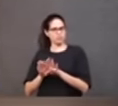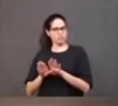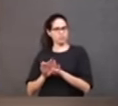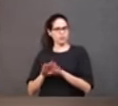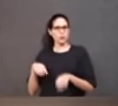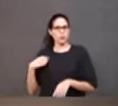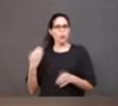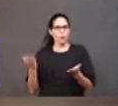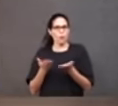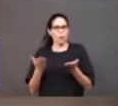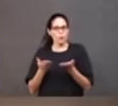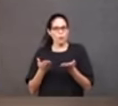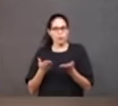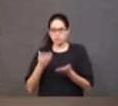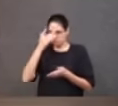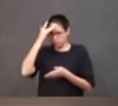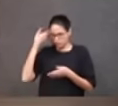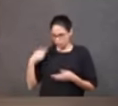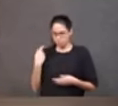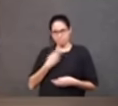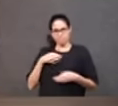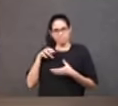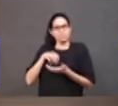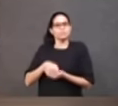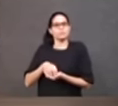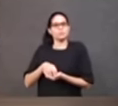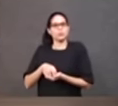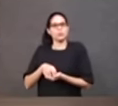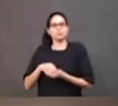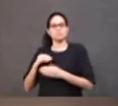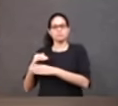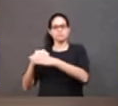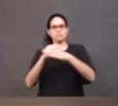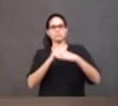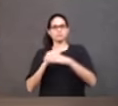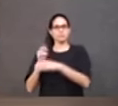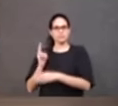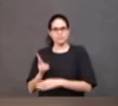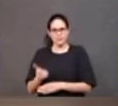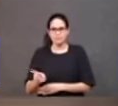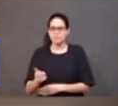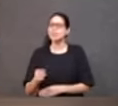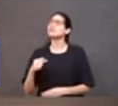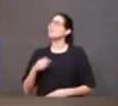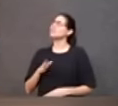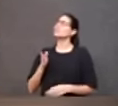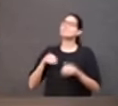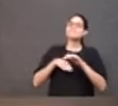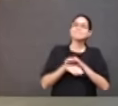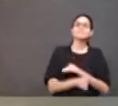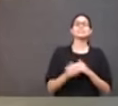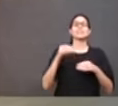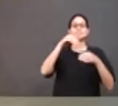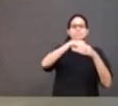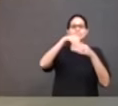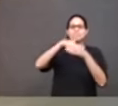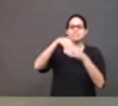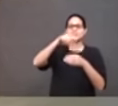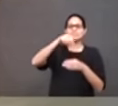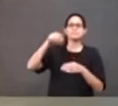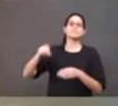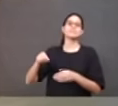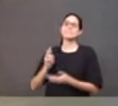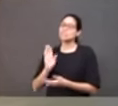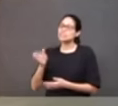em torno do Democracia Sempre, e que há 28 anos disputam eleições nesta universidade, sempre dentro do espírito de permitir